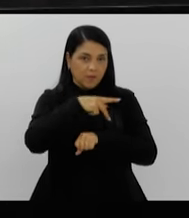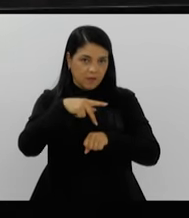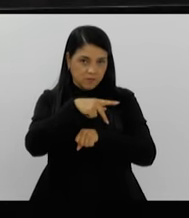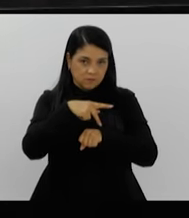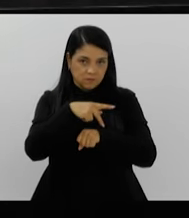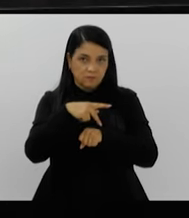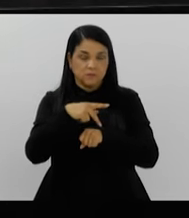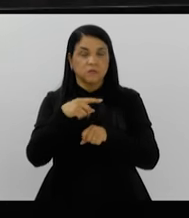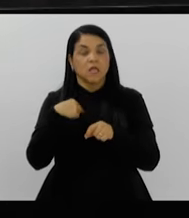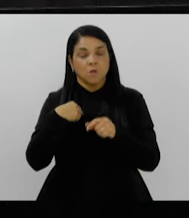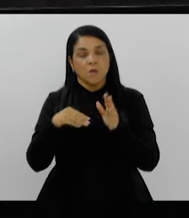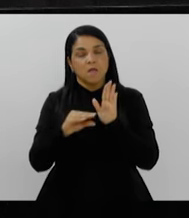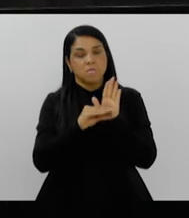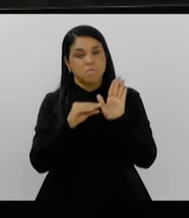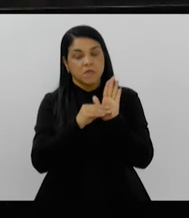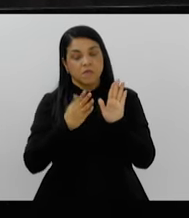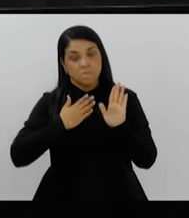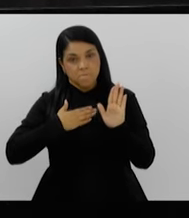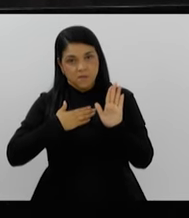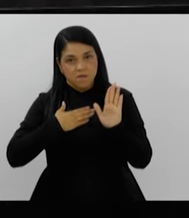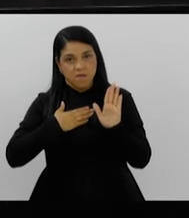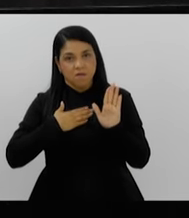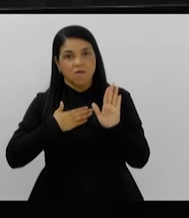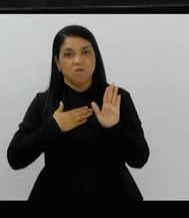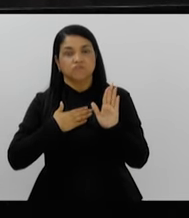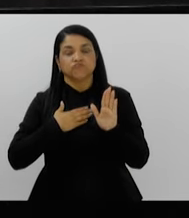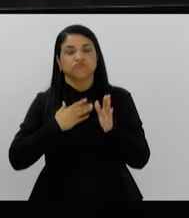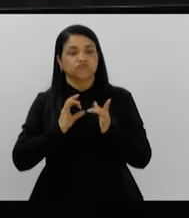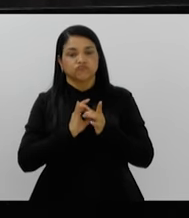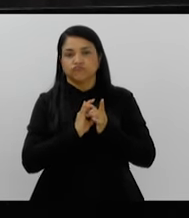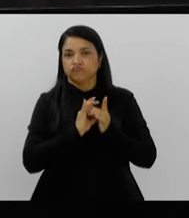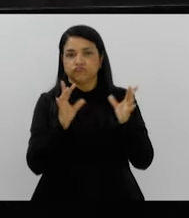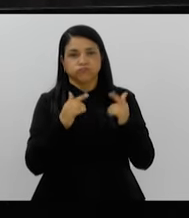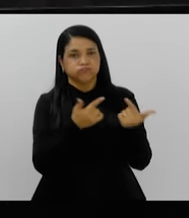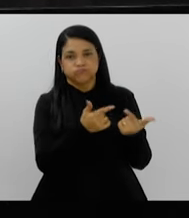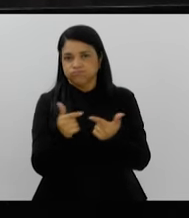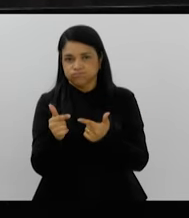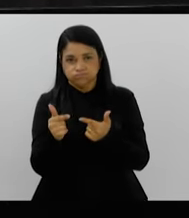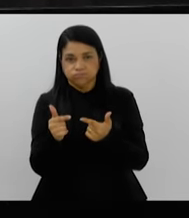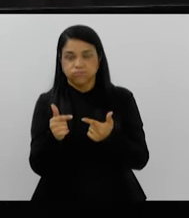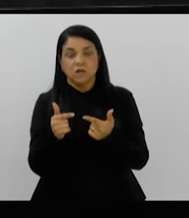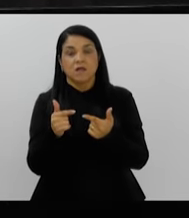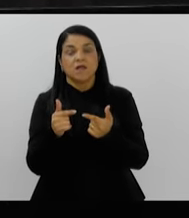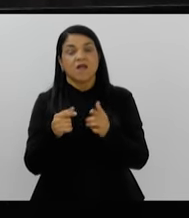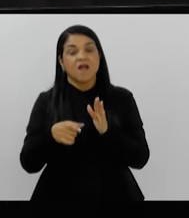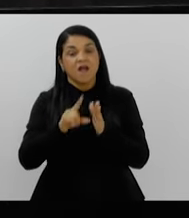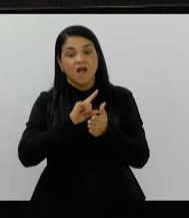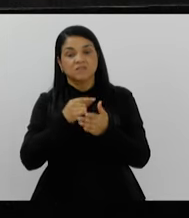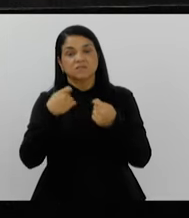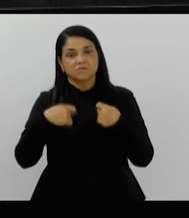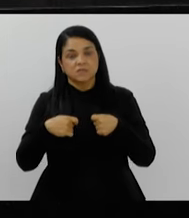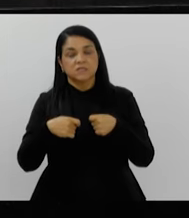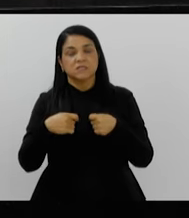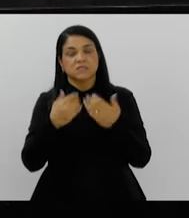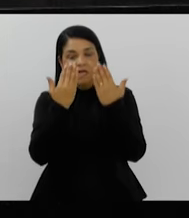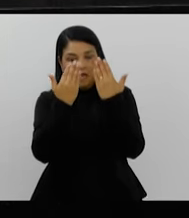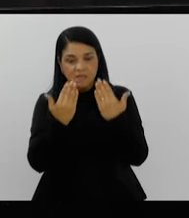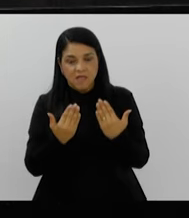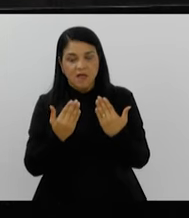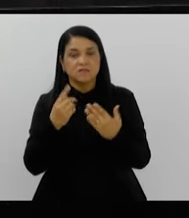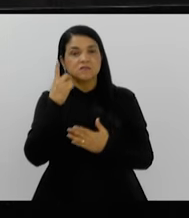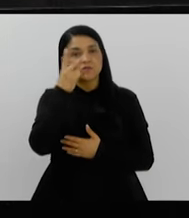estar apresentando. Não fica autorizado sem antes passar por esta casa a